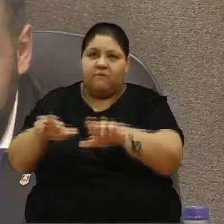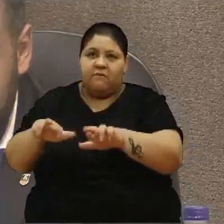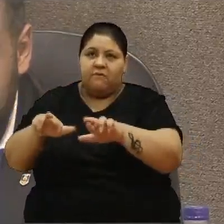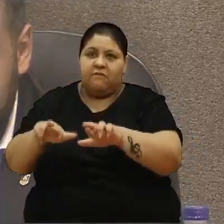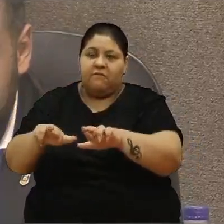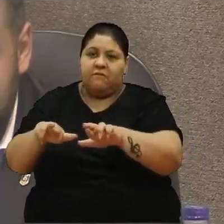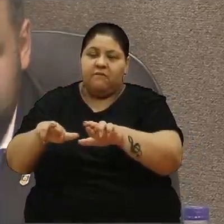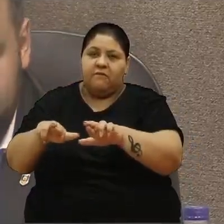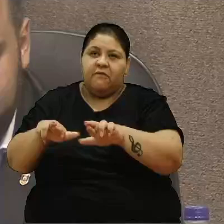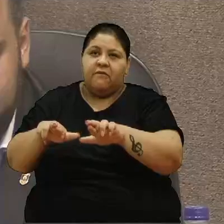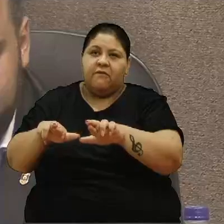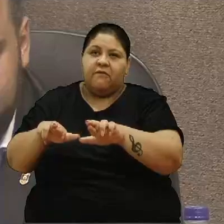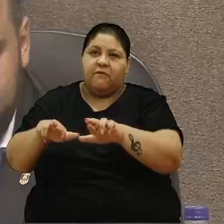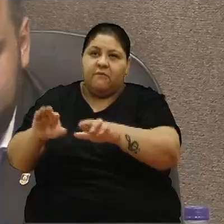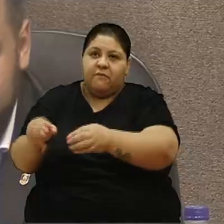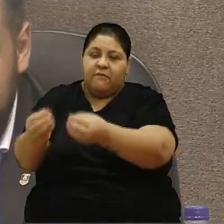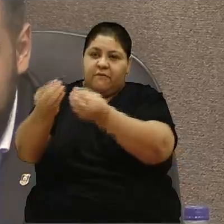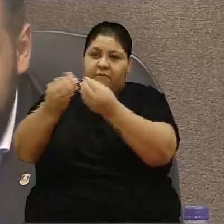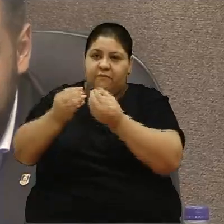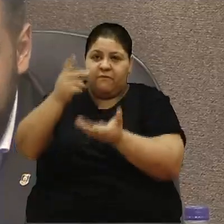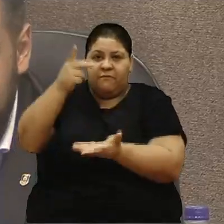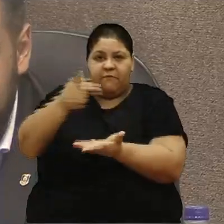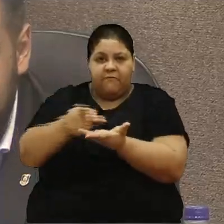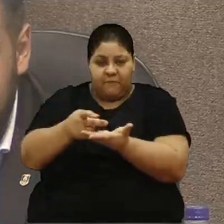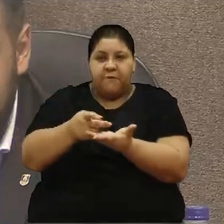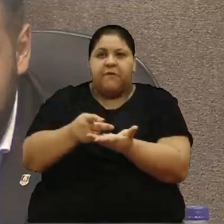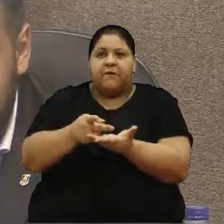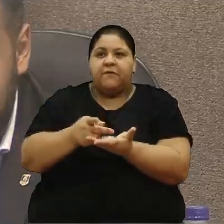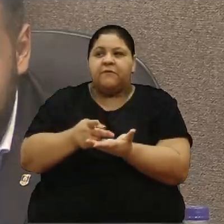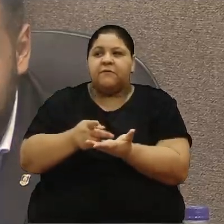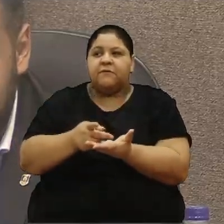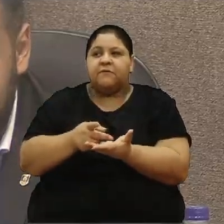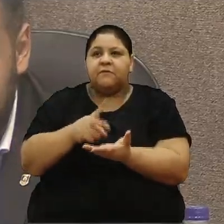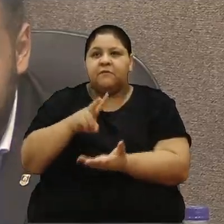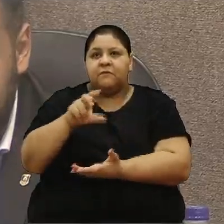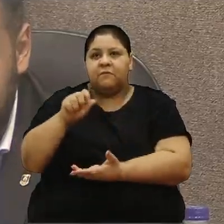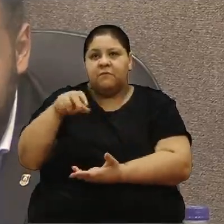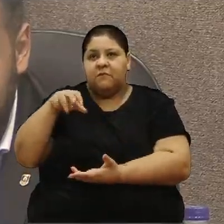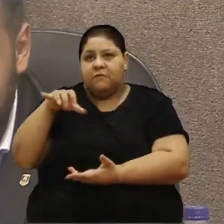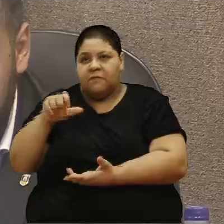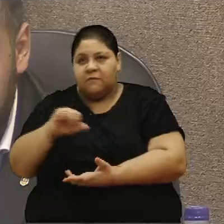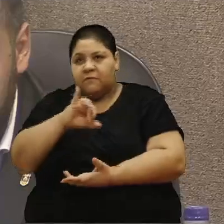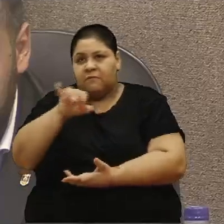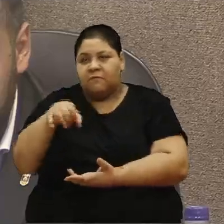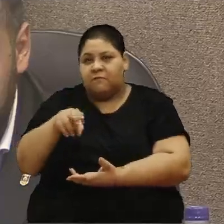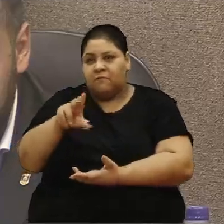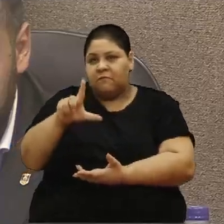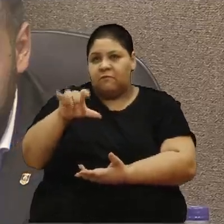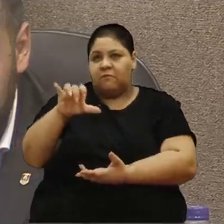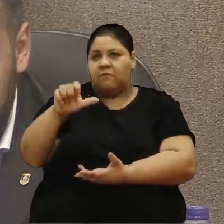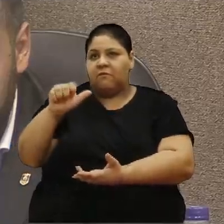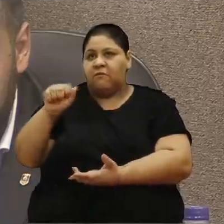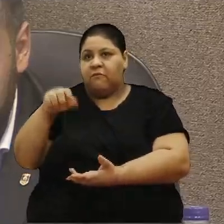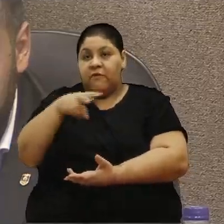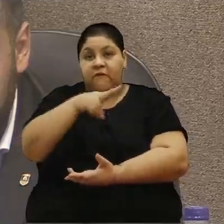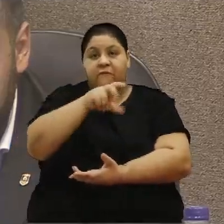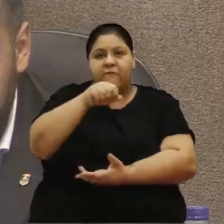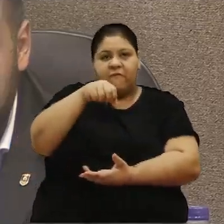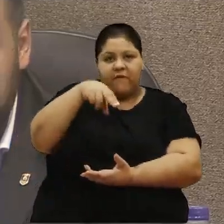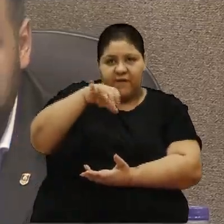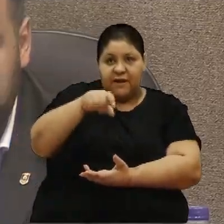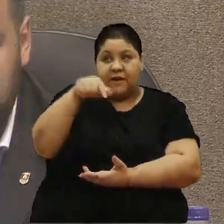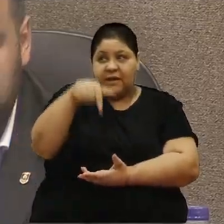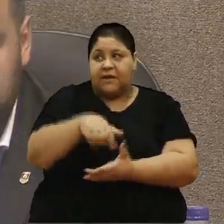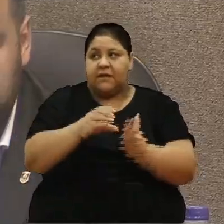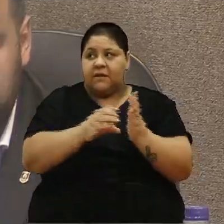ao longo dos anos o troféu Ari Serra Gaúcha. Vânia Marta Espeiorim, Juliana Bevilacqua, Vânia, nossa colega aqui, servidora da